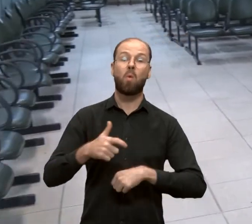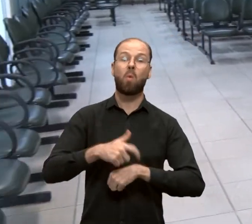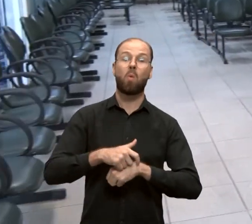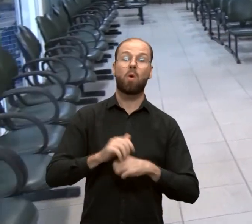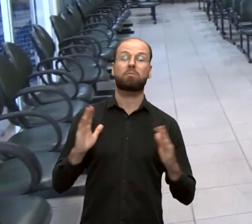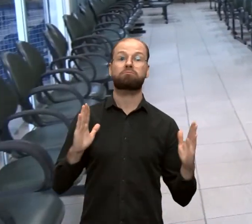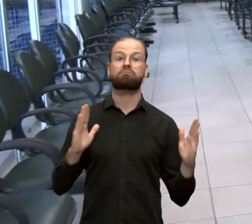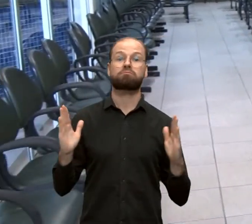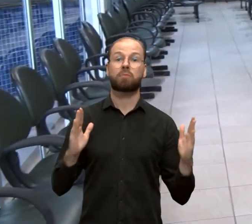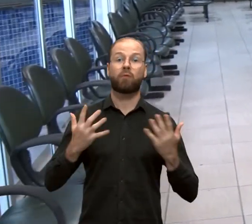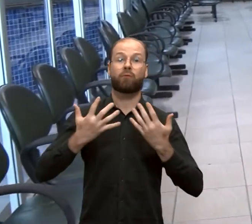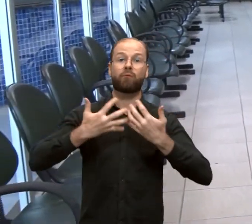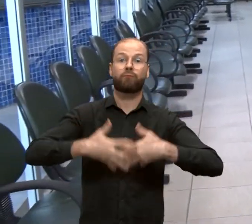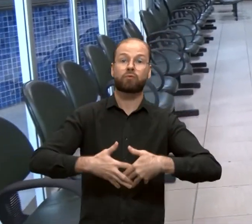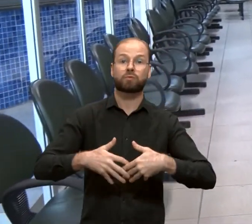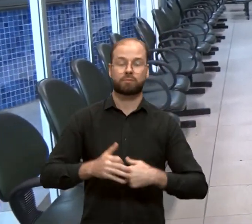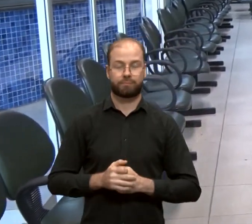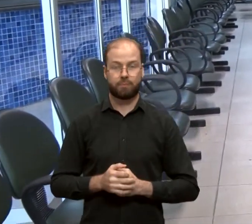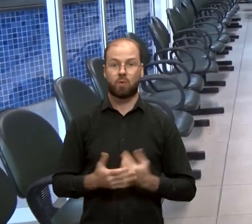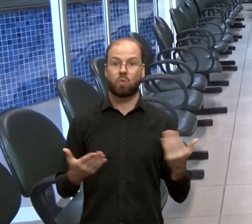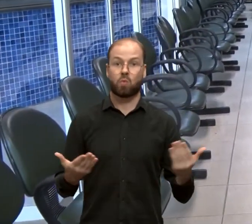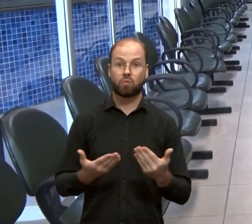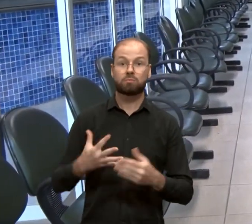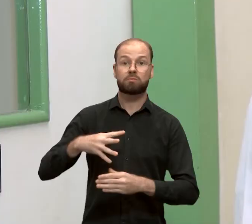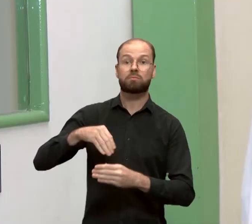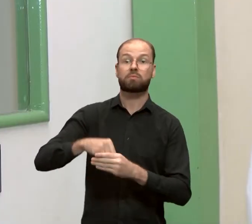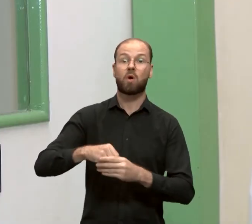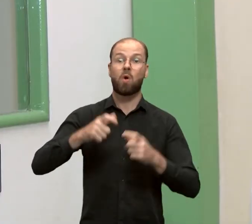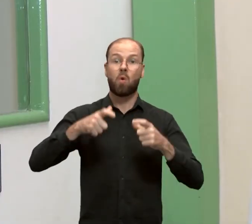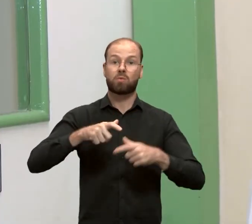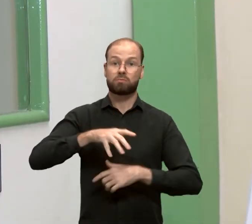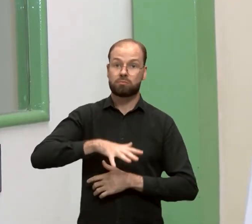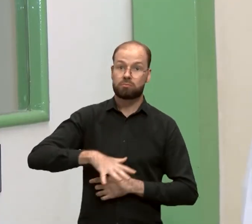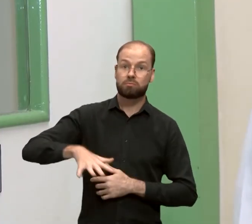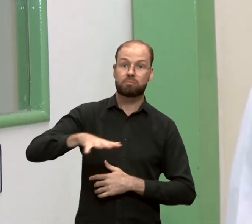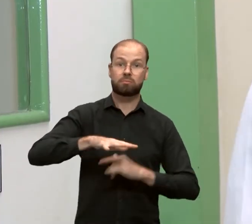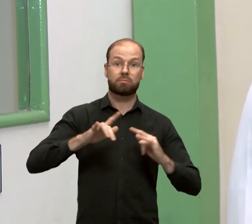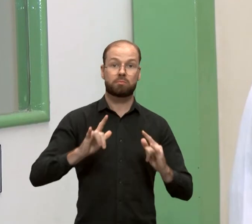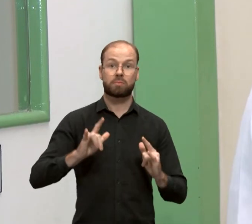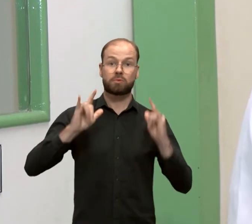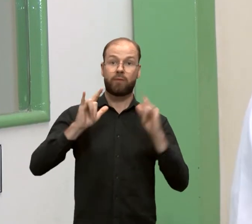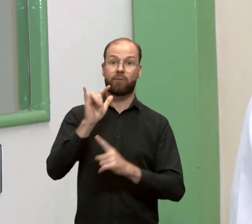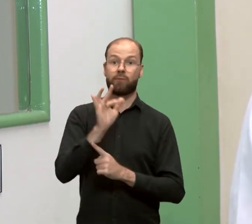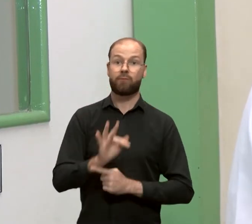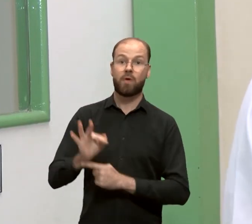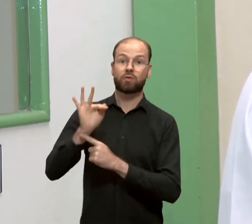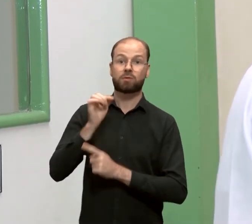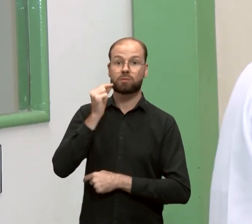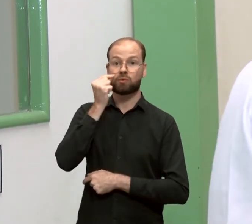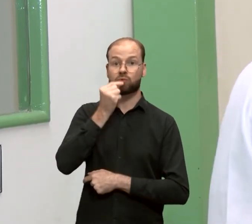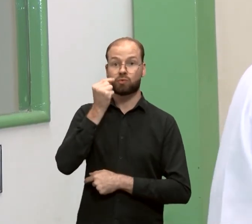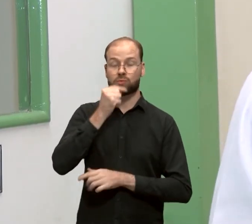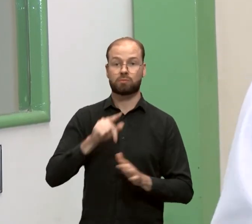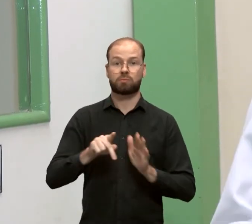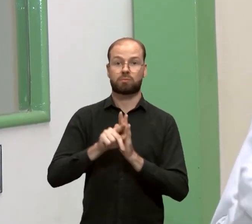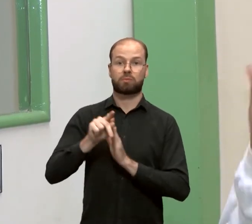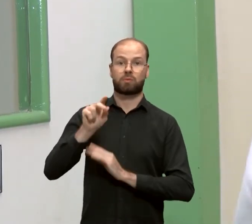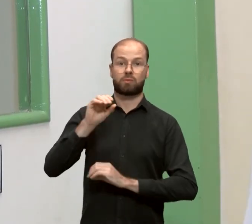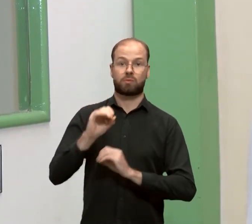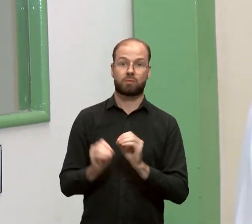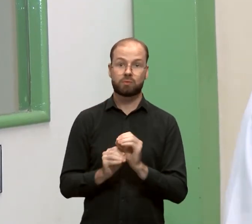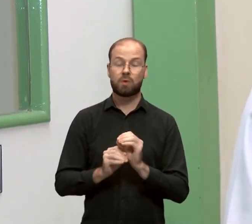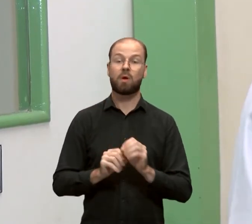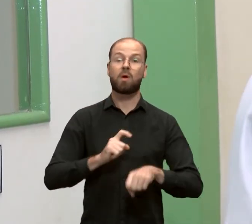por favor. Hoje nós estamos no pátio do prédio da Faculdade de Odontologia da UFG e o laboratório funciona